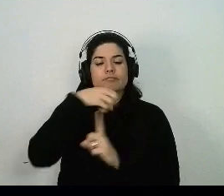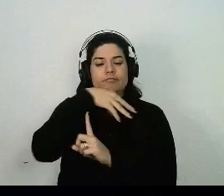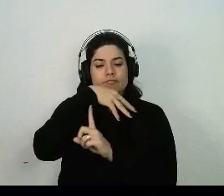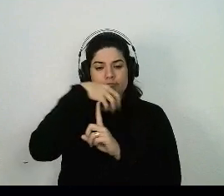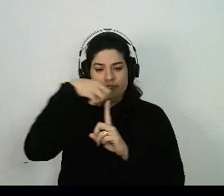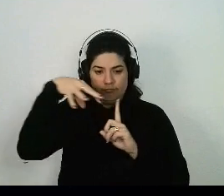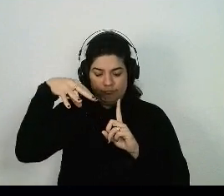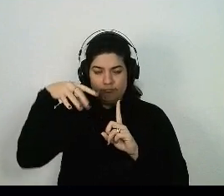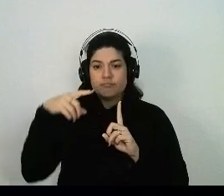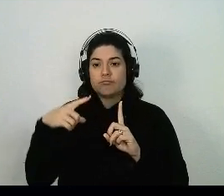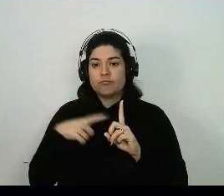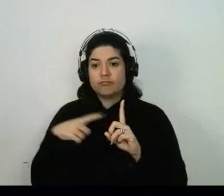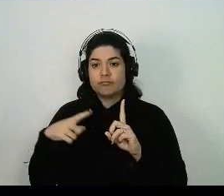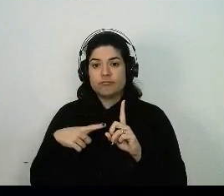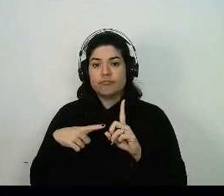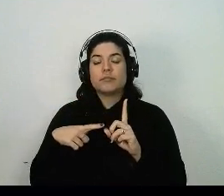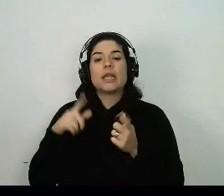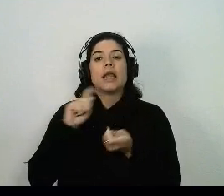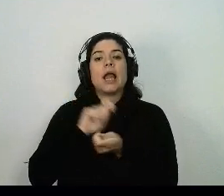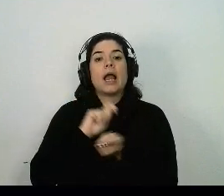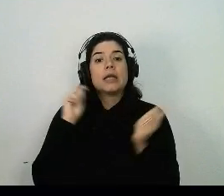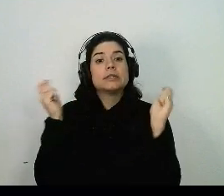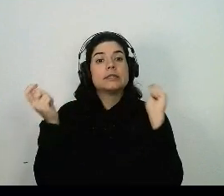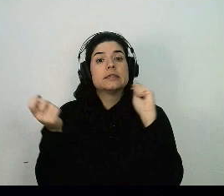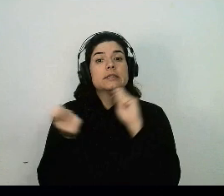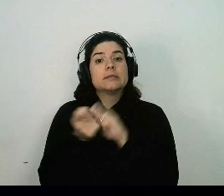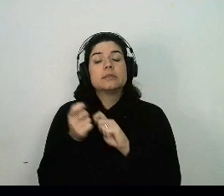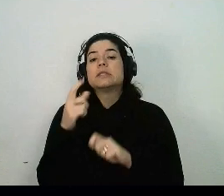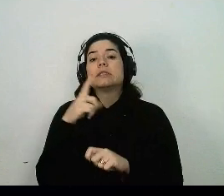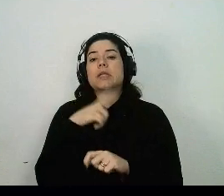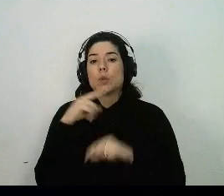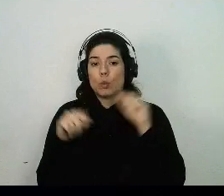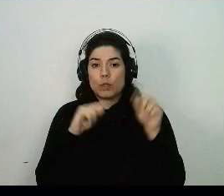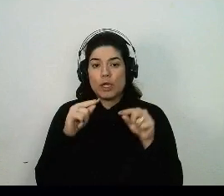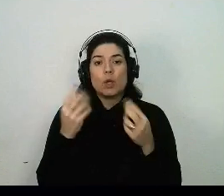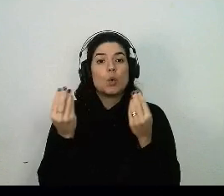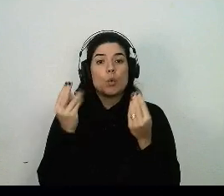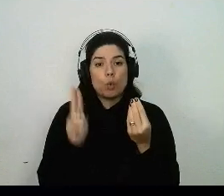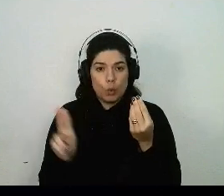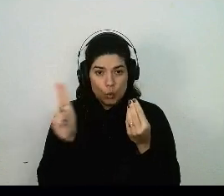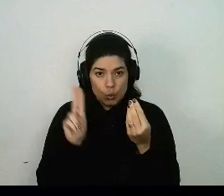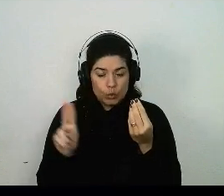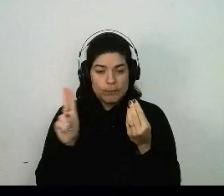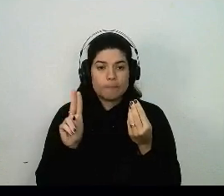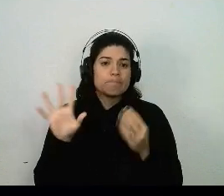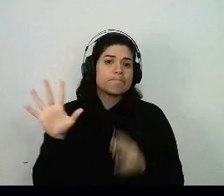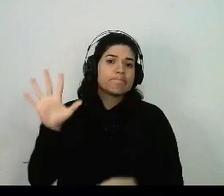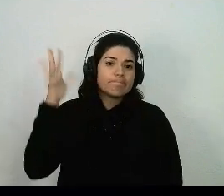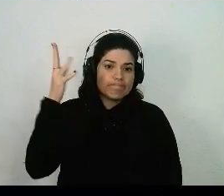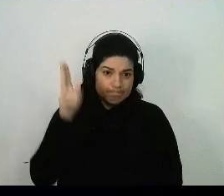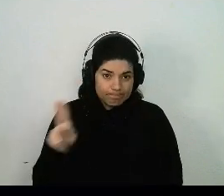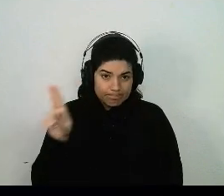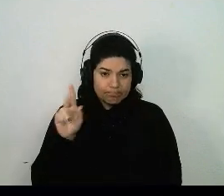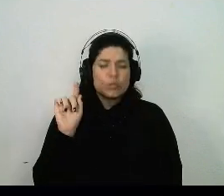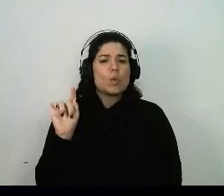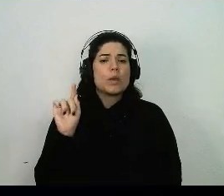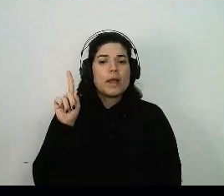um adapter, o que que eu vou ter? Vou ter os casos de uso. E os casos de uso aqui nada mais são do